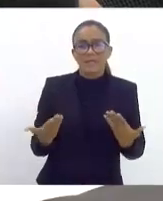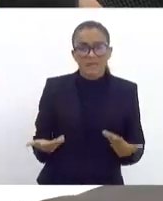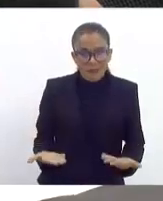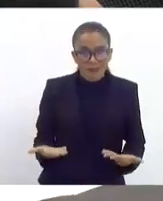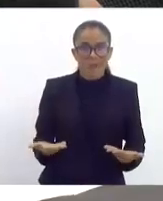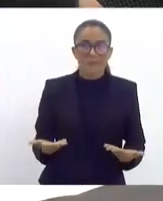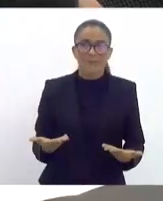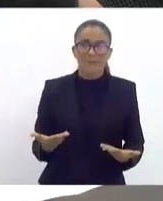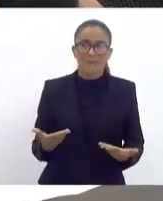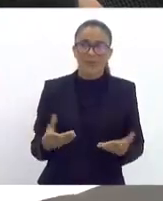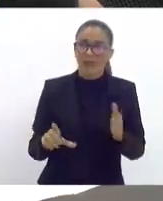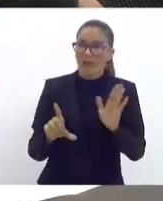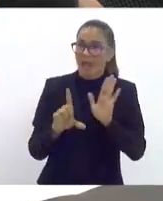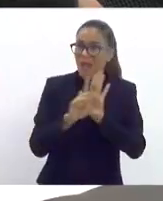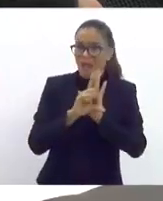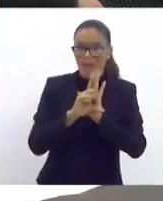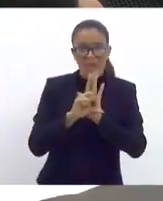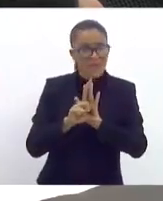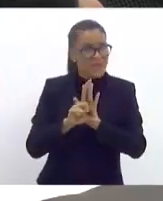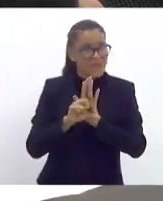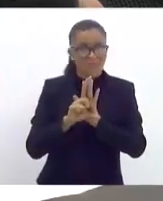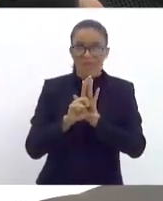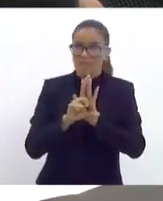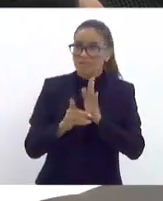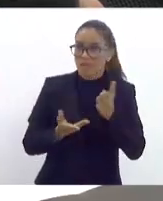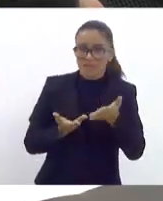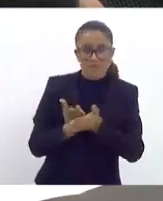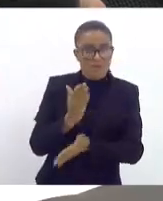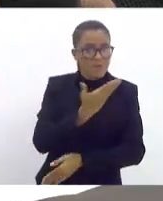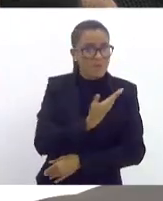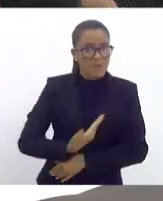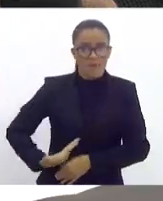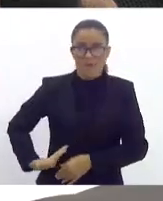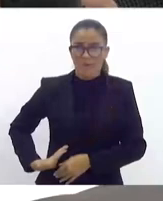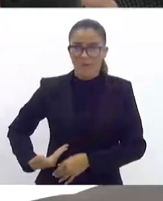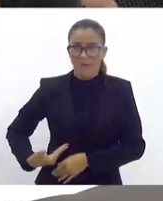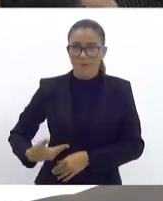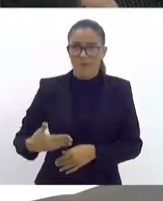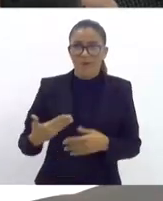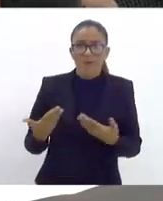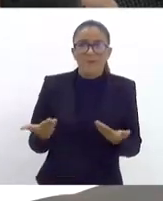a questão lei de iniciativa da Assembleia sancionada pelo Governador